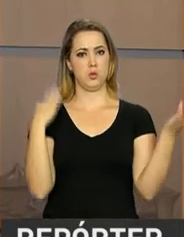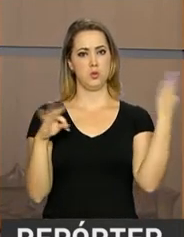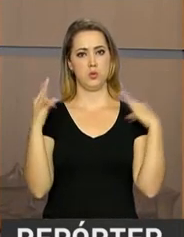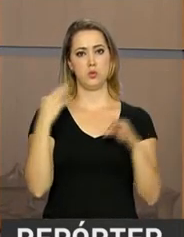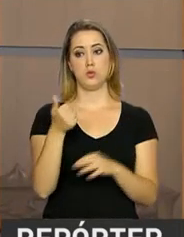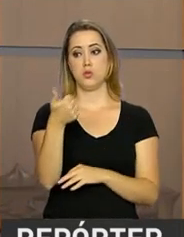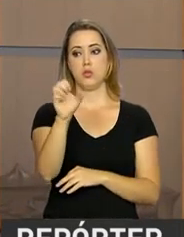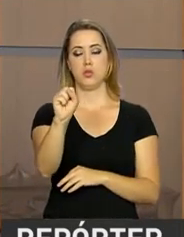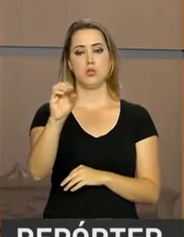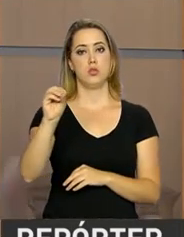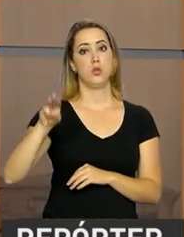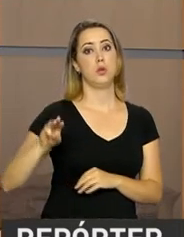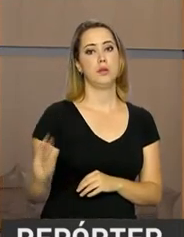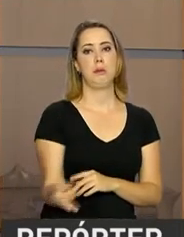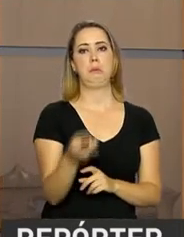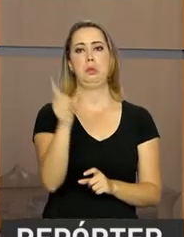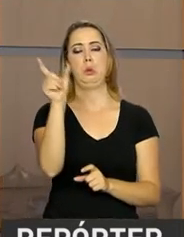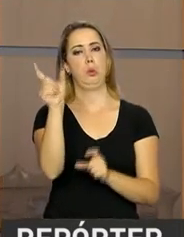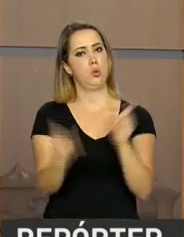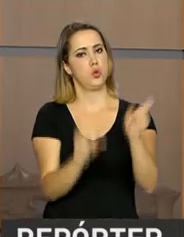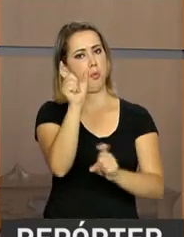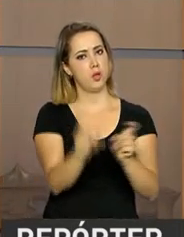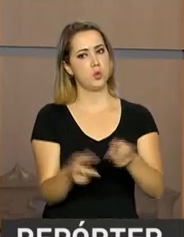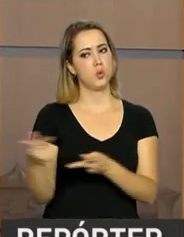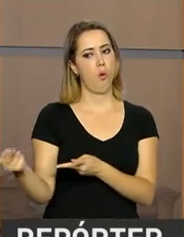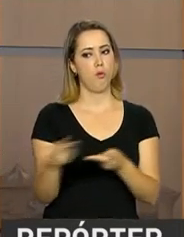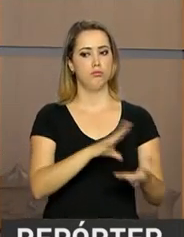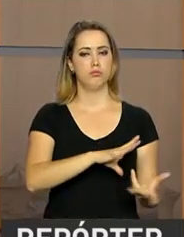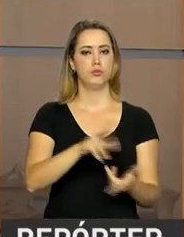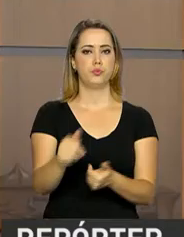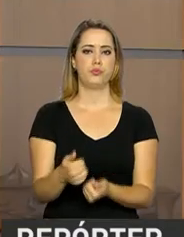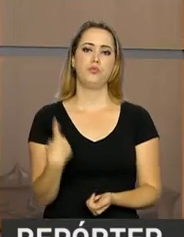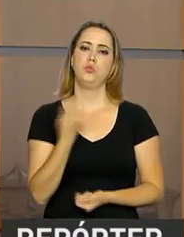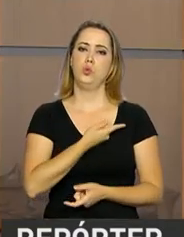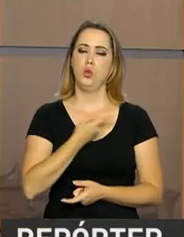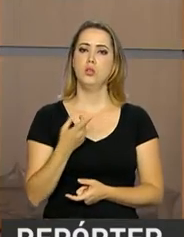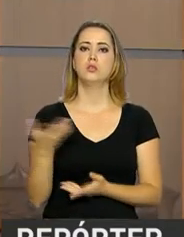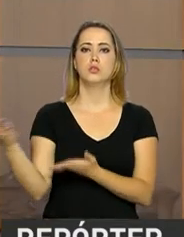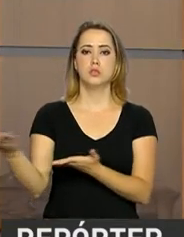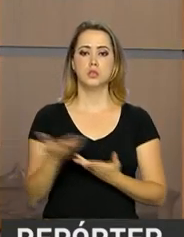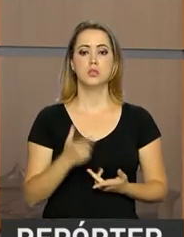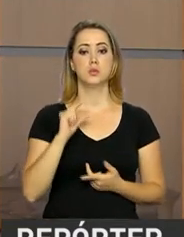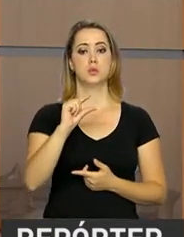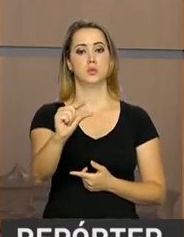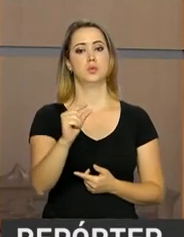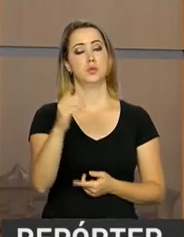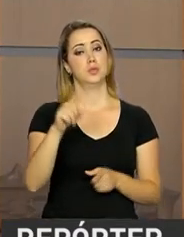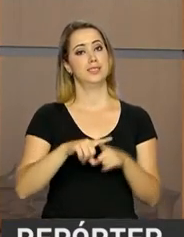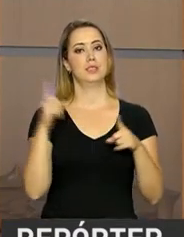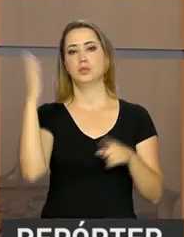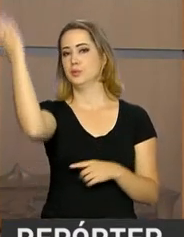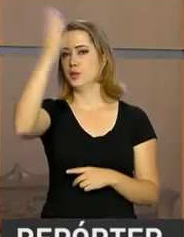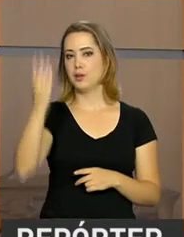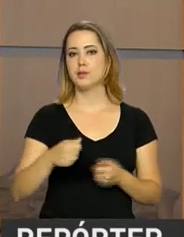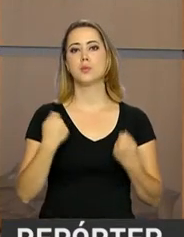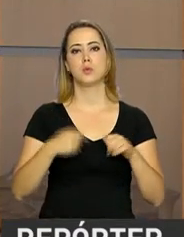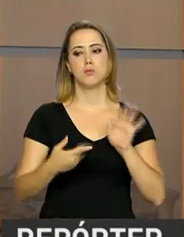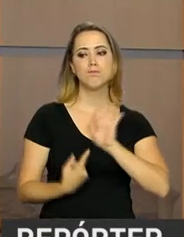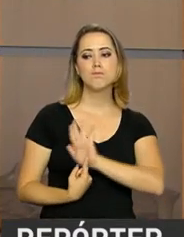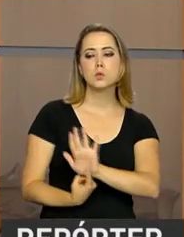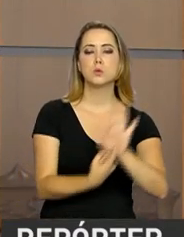180 milhões de turistas chineses nós recebemos um pouco mais de 50 mil turistas chineses por ano no brasil o brasil tem muito mais a apresentar muito mais a